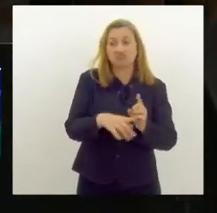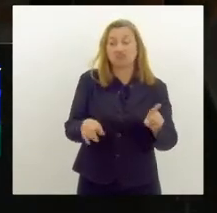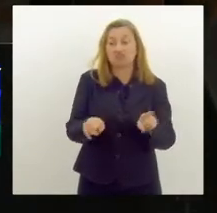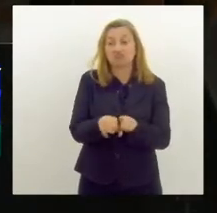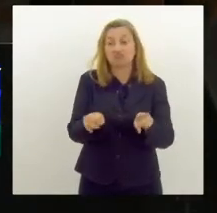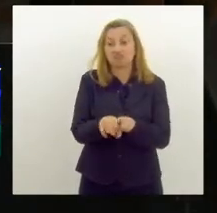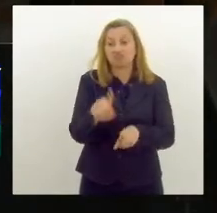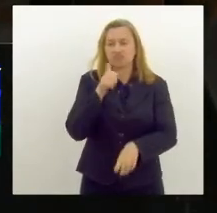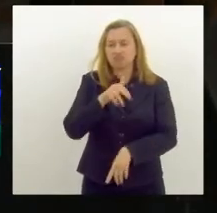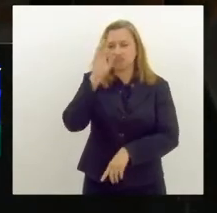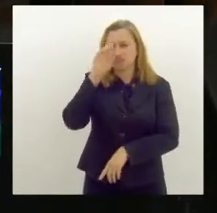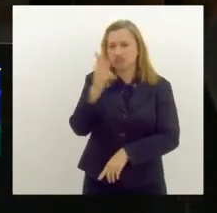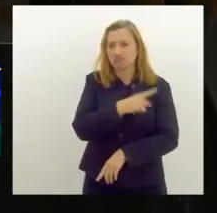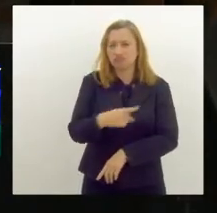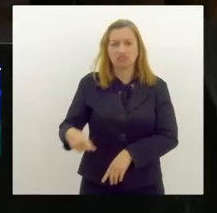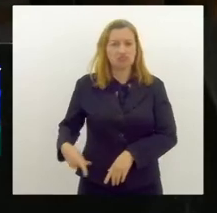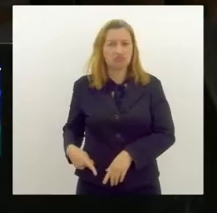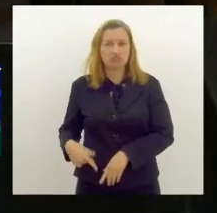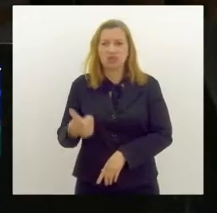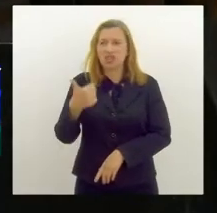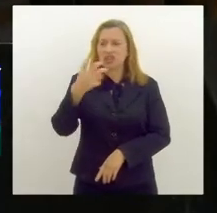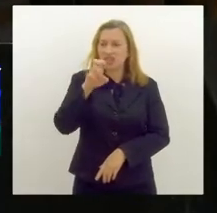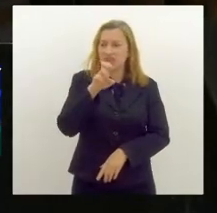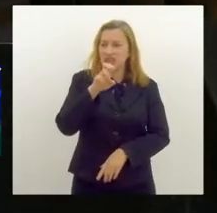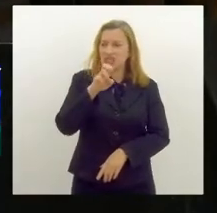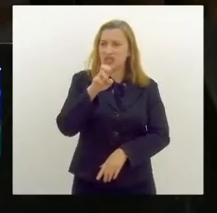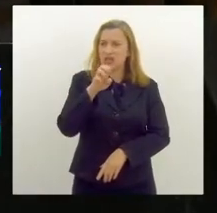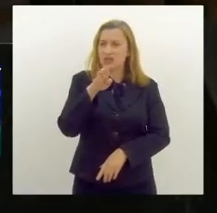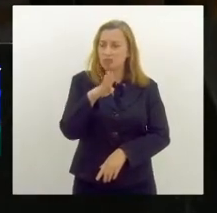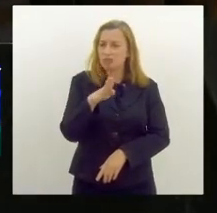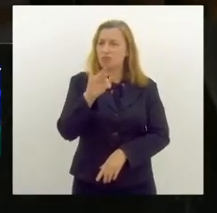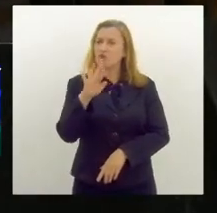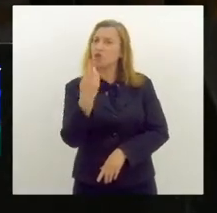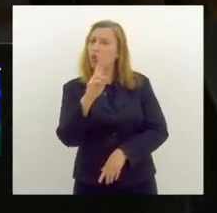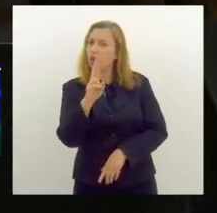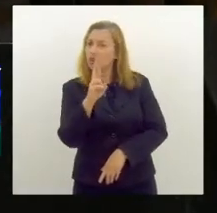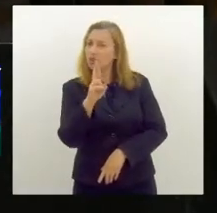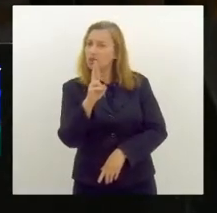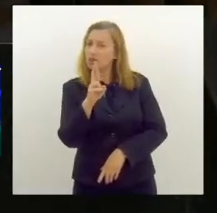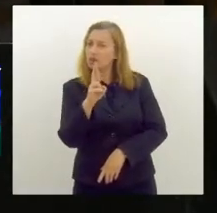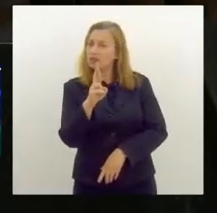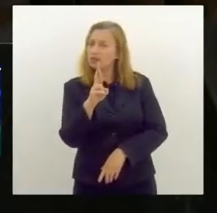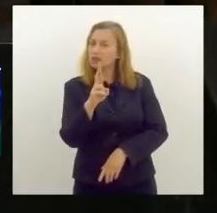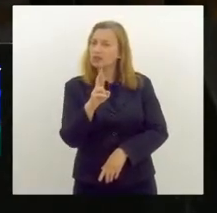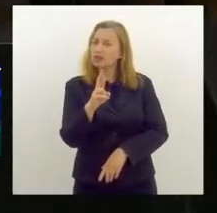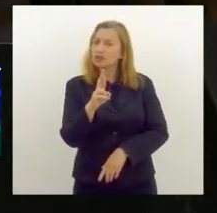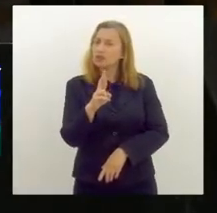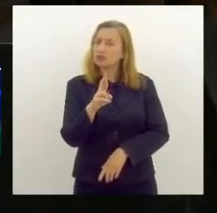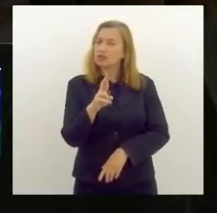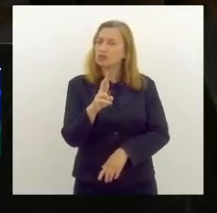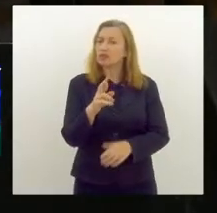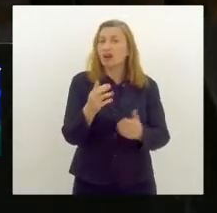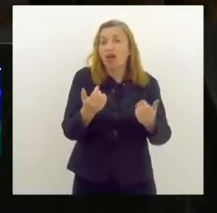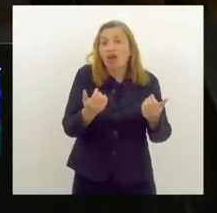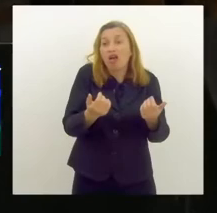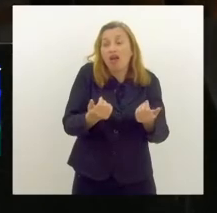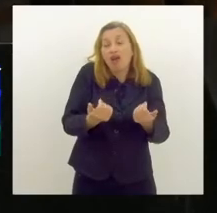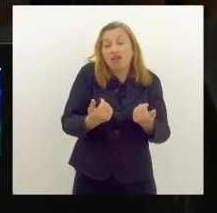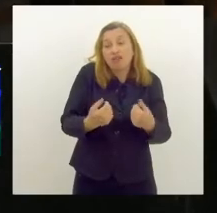senhora presidenta, são 15 bilhões que dispensaram a necessidade